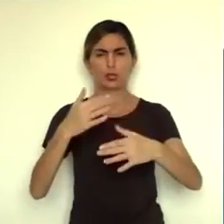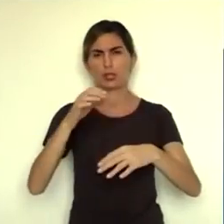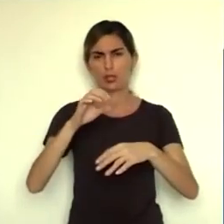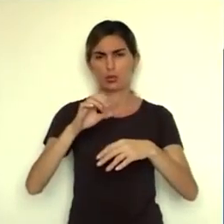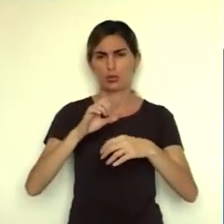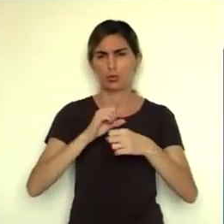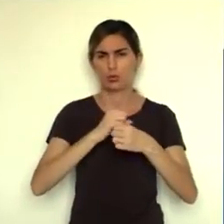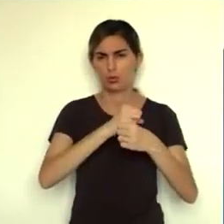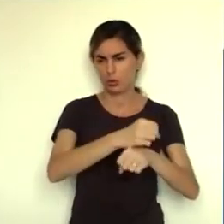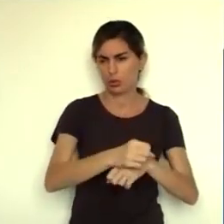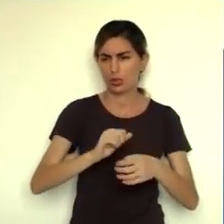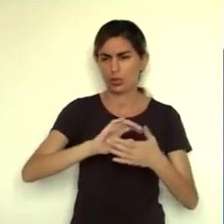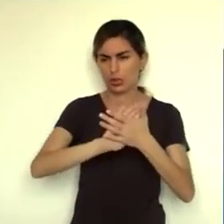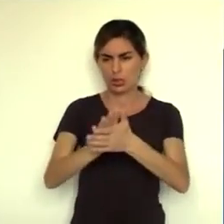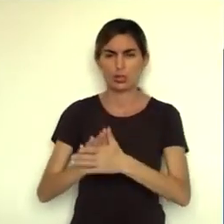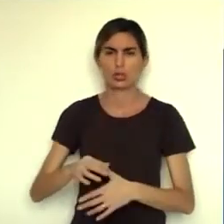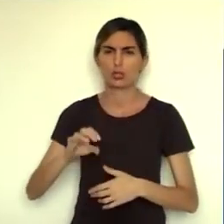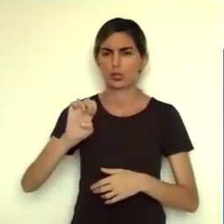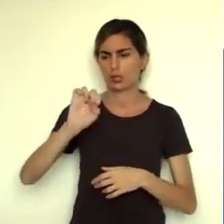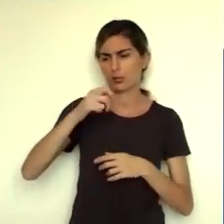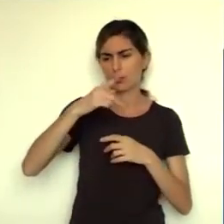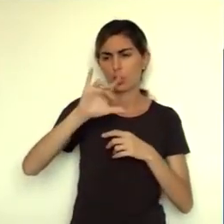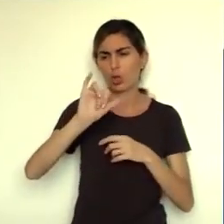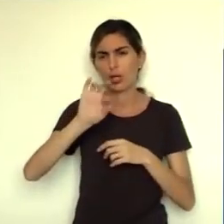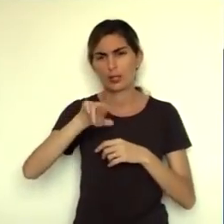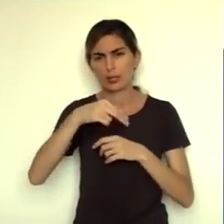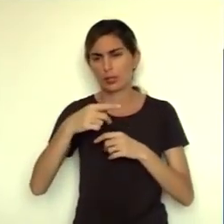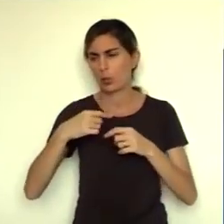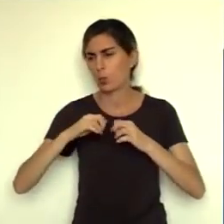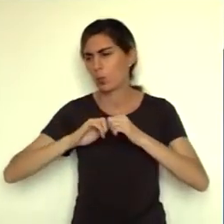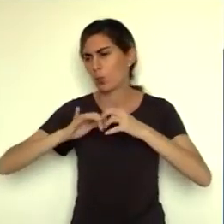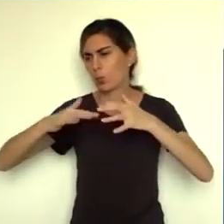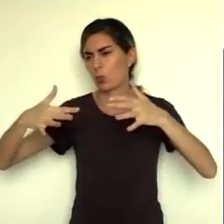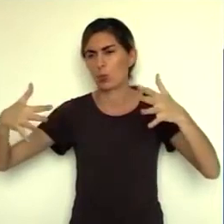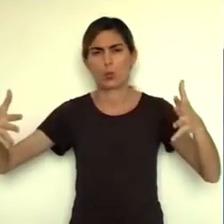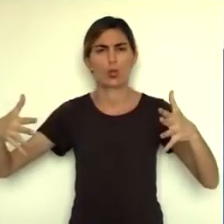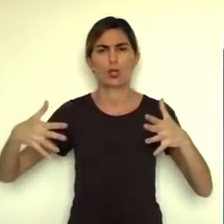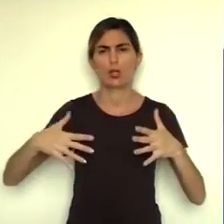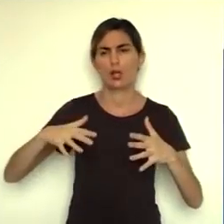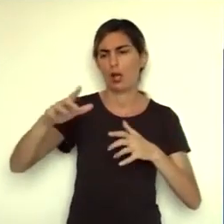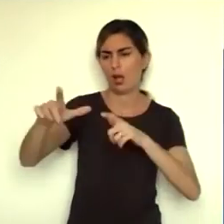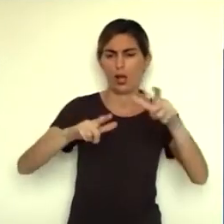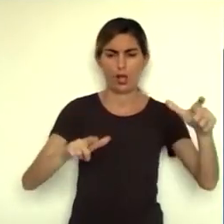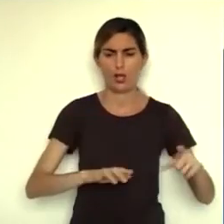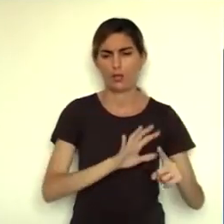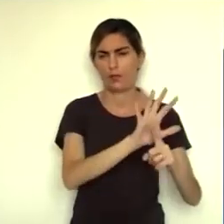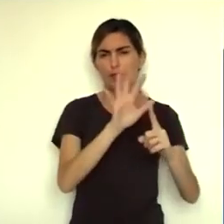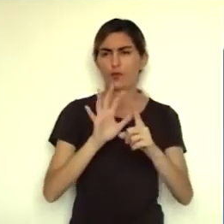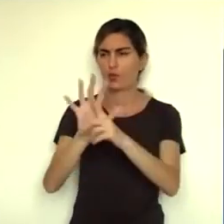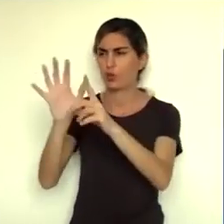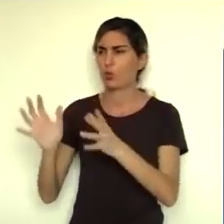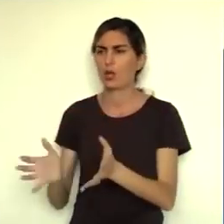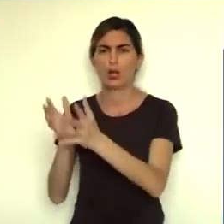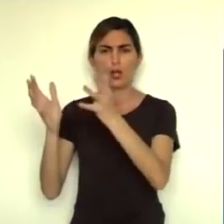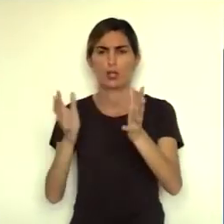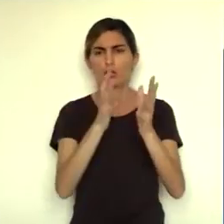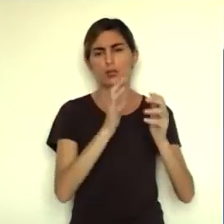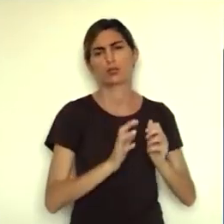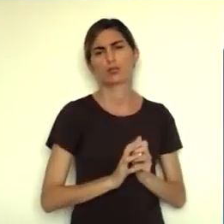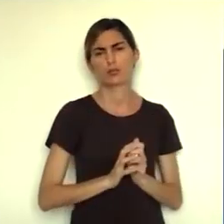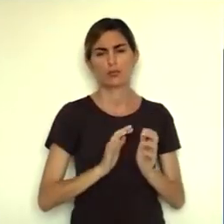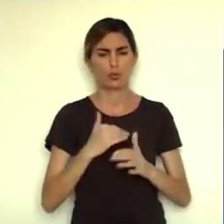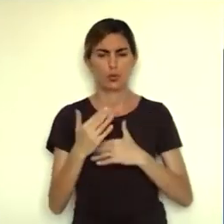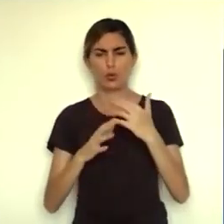processo de exploração foram expandindo as suas missões, foram expandindo as suas áreas de influência, de